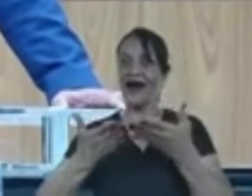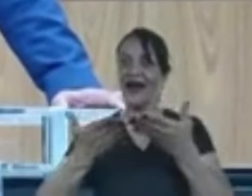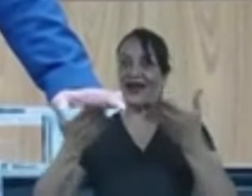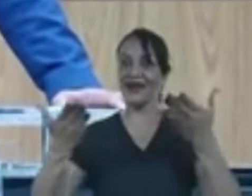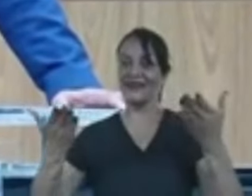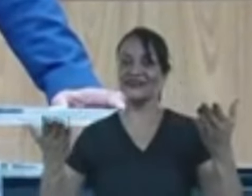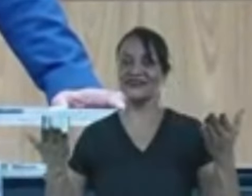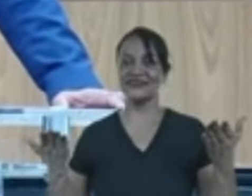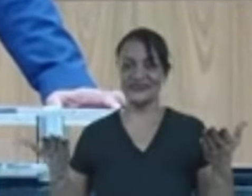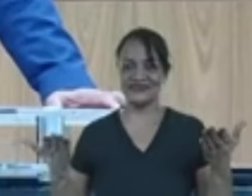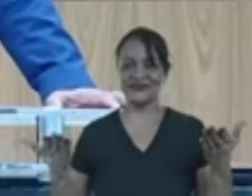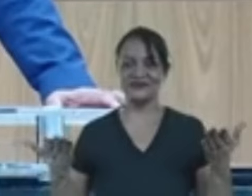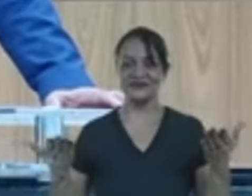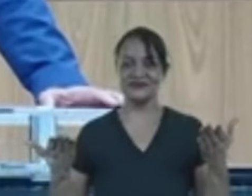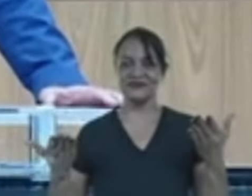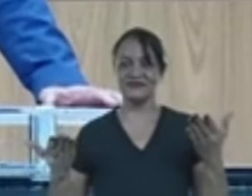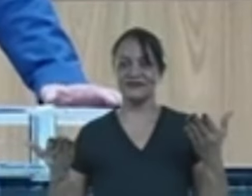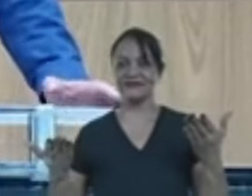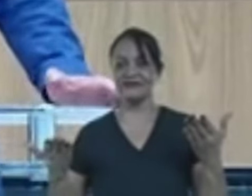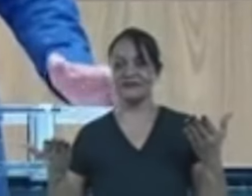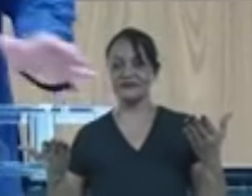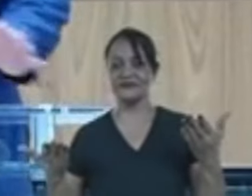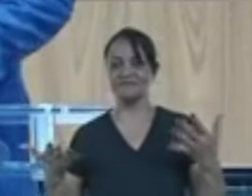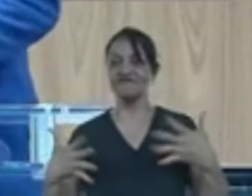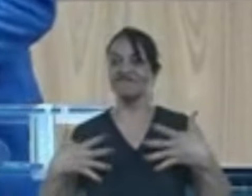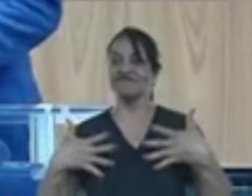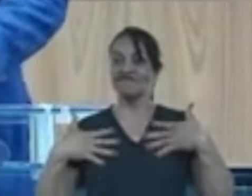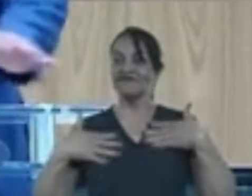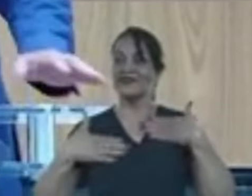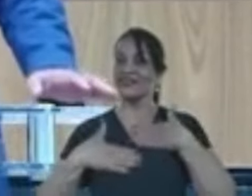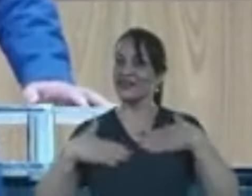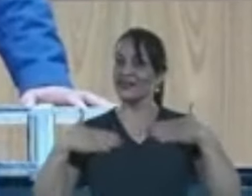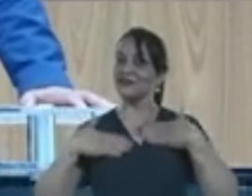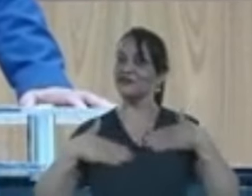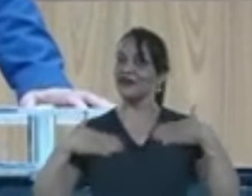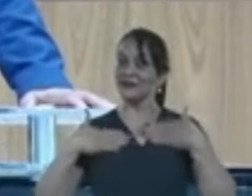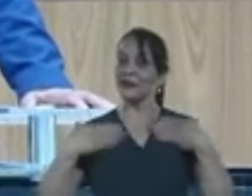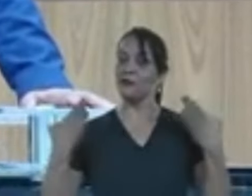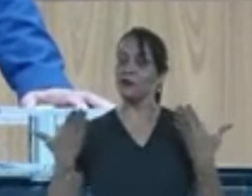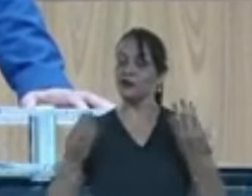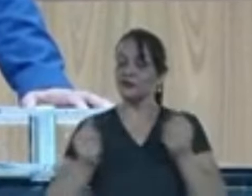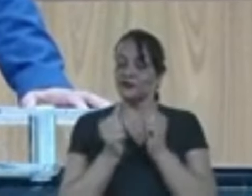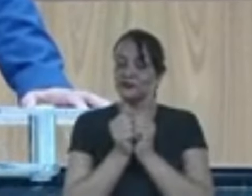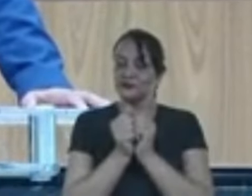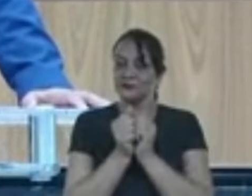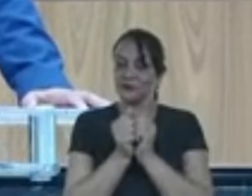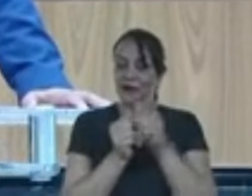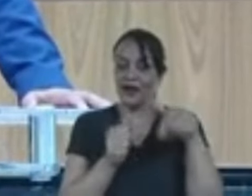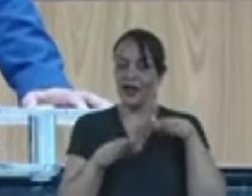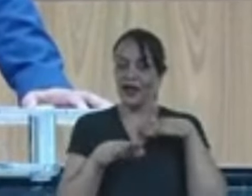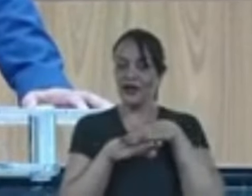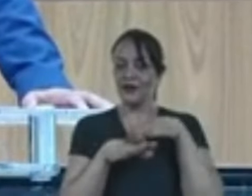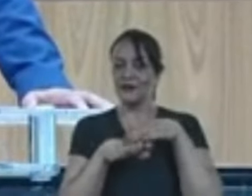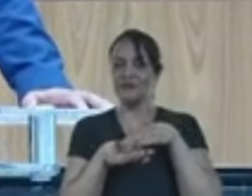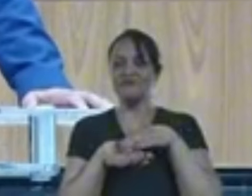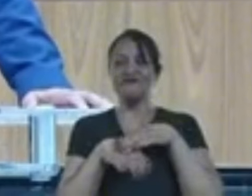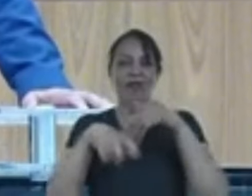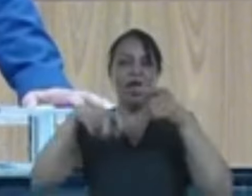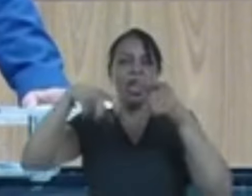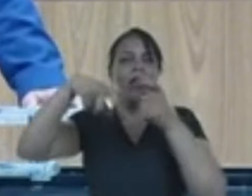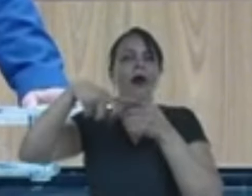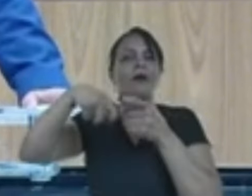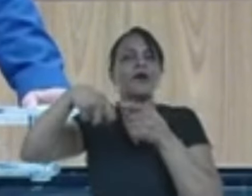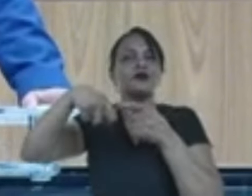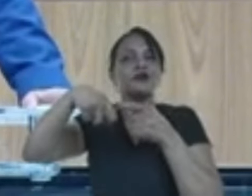amém? Veja bem, para mim é uma satisfação poder estar aqui nesta noite, né? Meu joelho está tremendo até agora, desde o dia